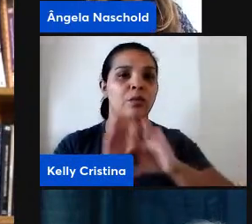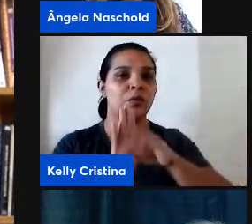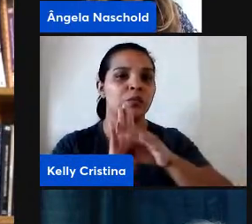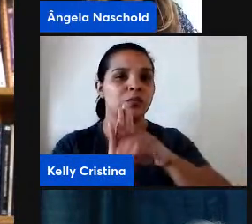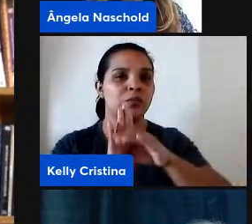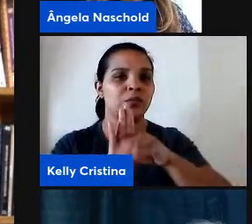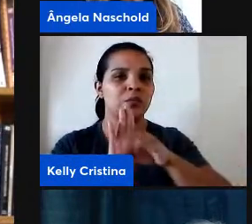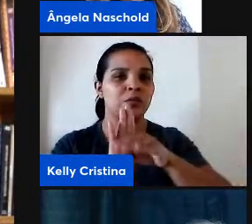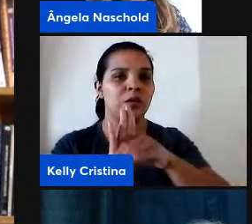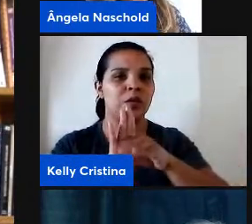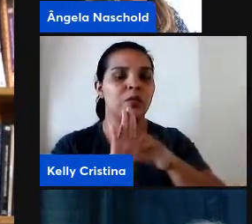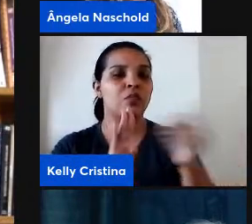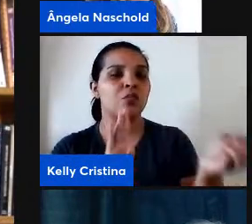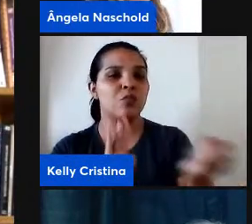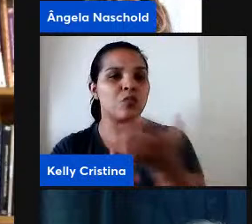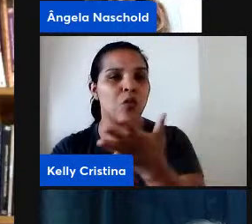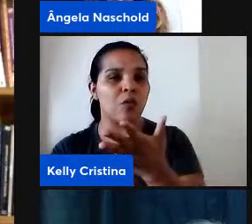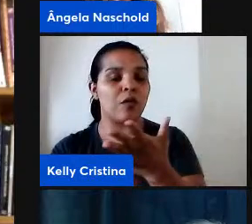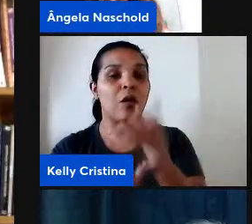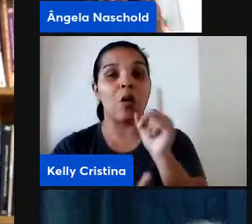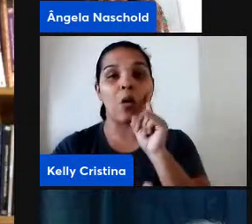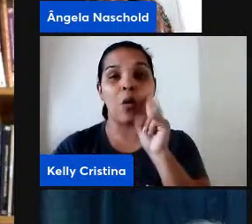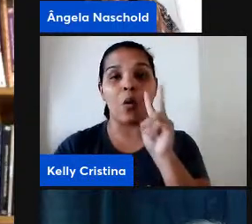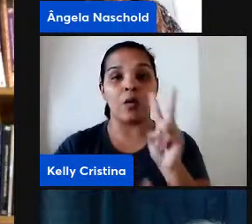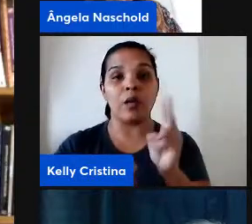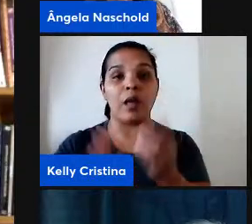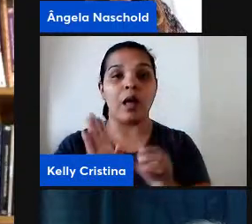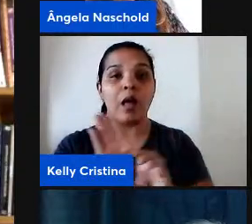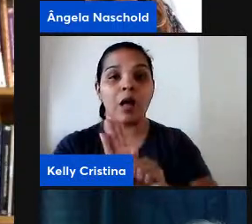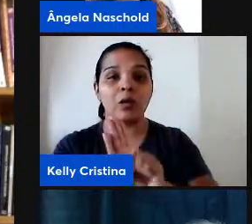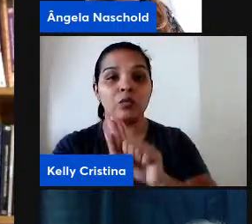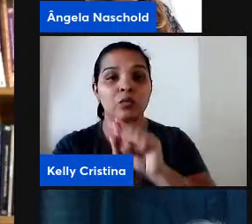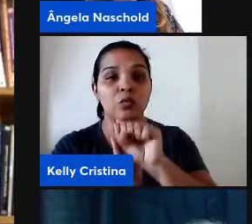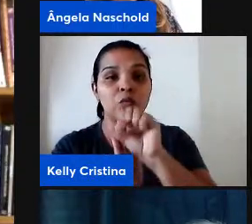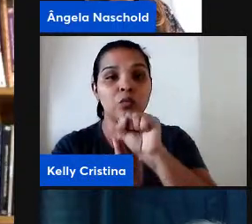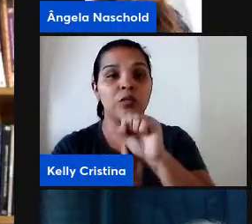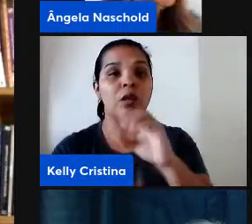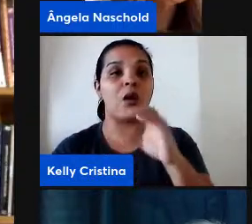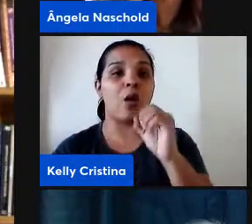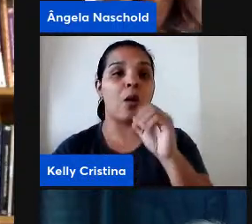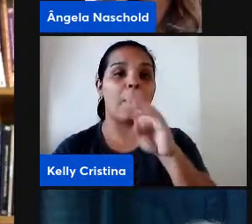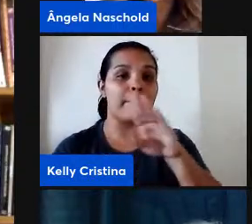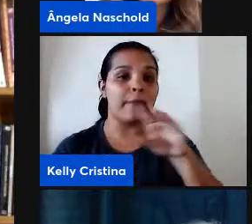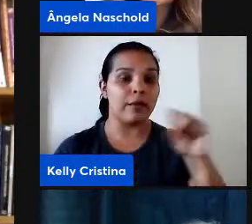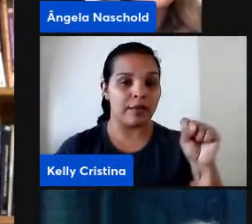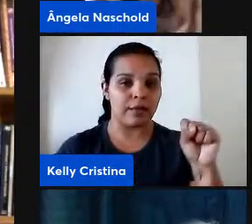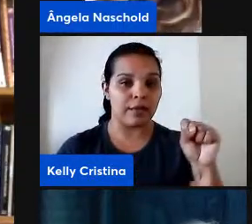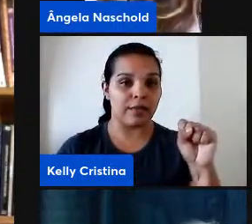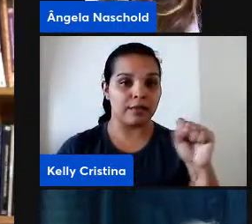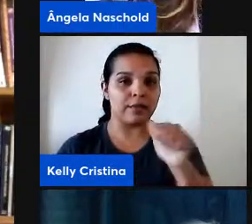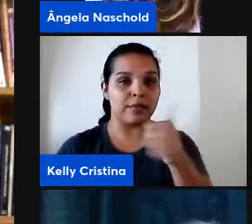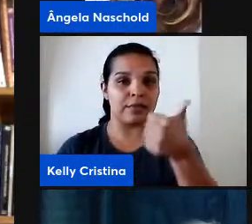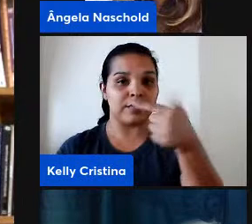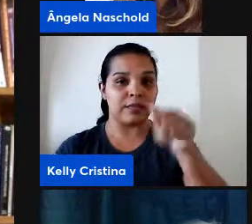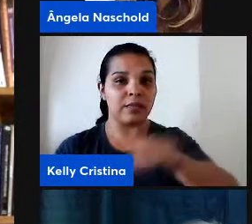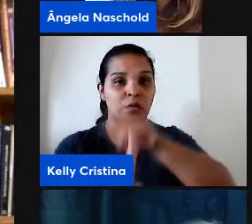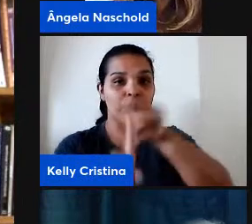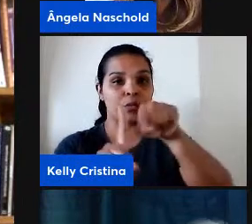vocês dar uma olhada no Google nas ODS, os 17 Objetivos